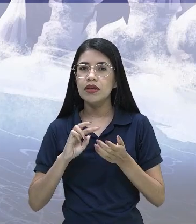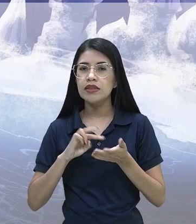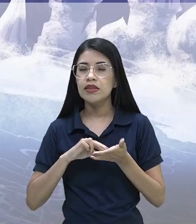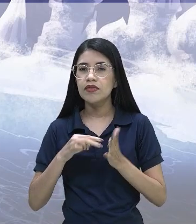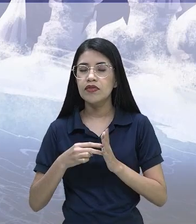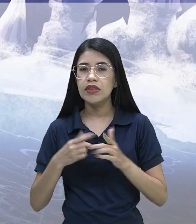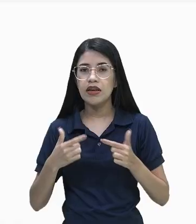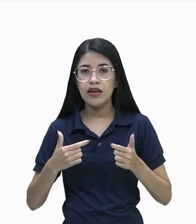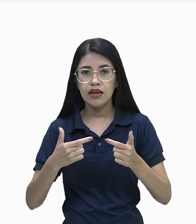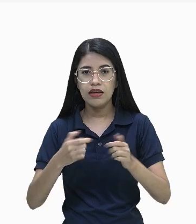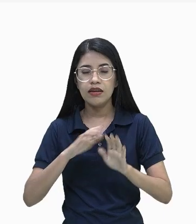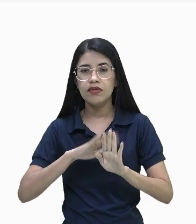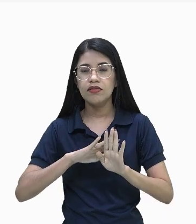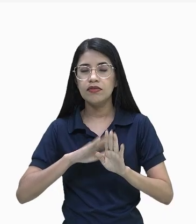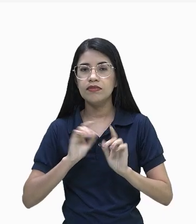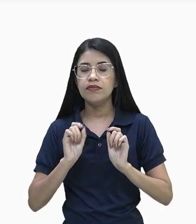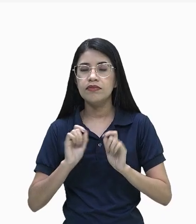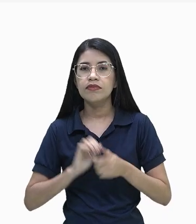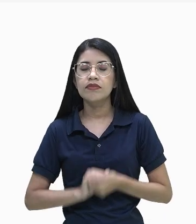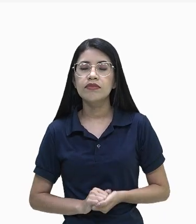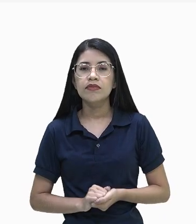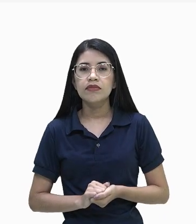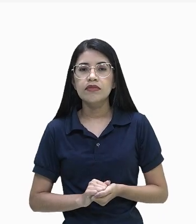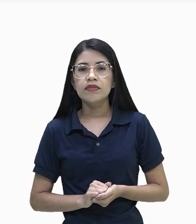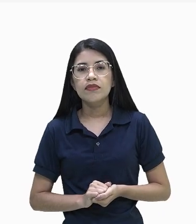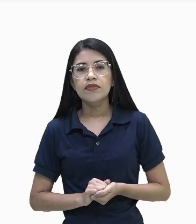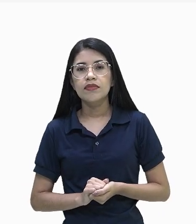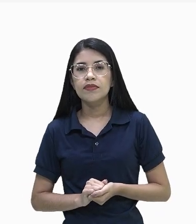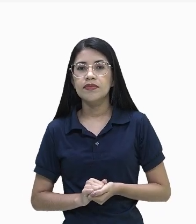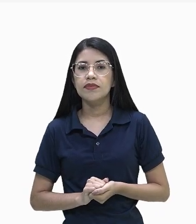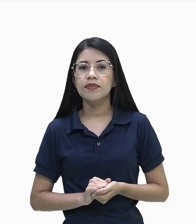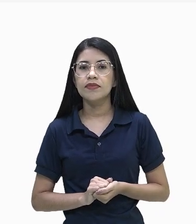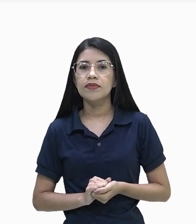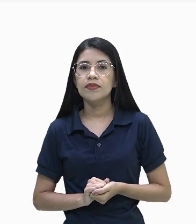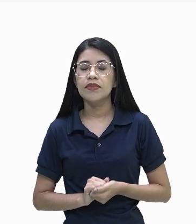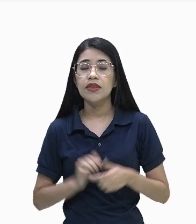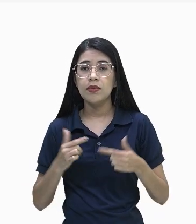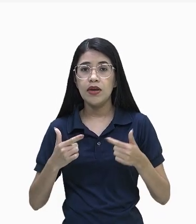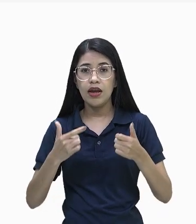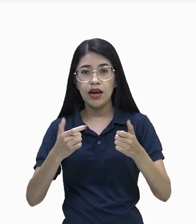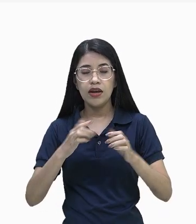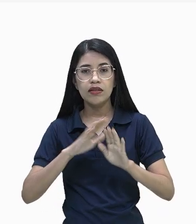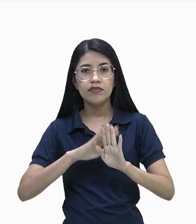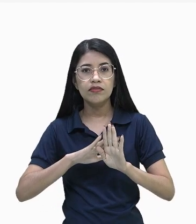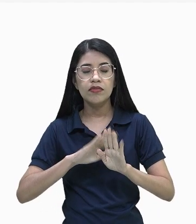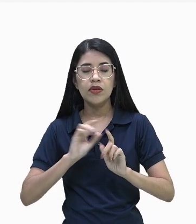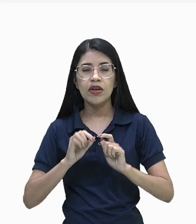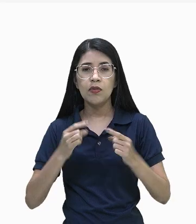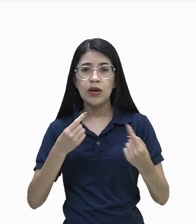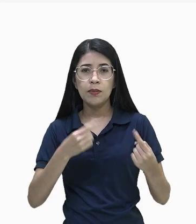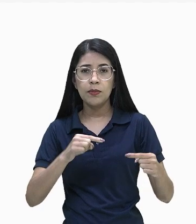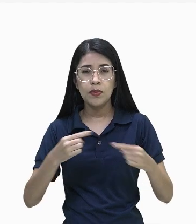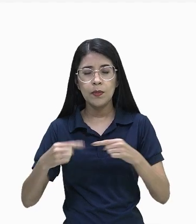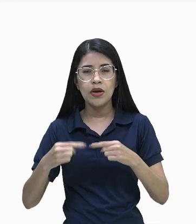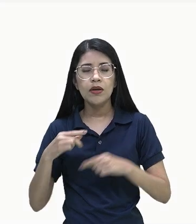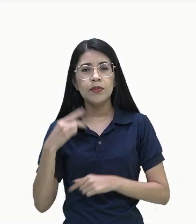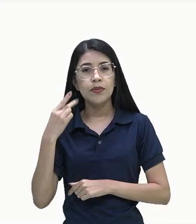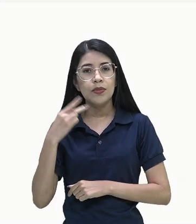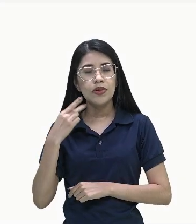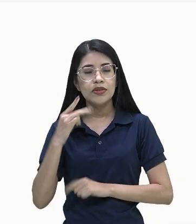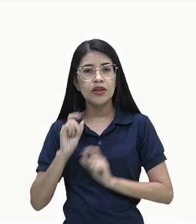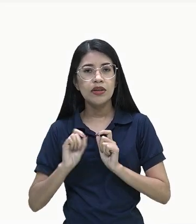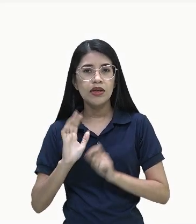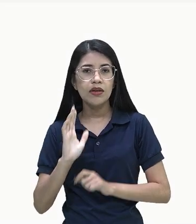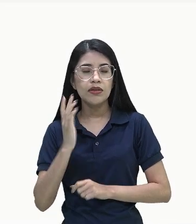tanto a gente fala. Acompanhem comigo. Bem, a Guerra Fria foi um conflito político,